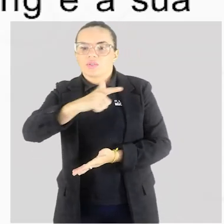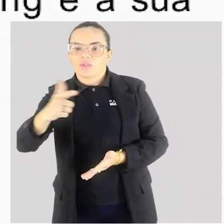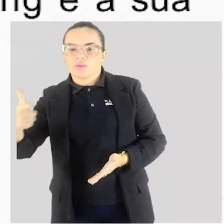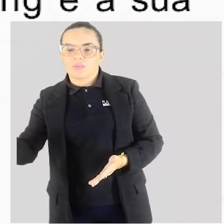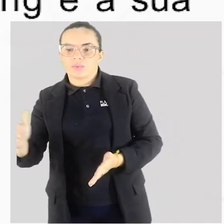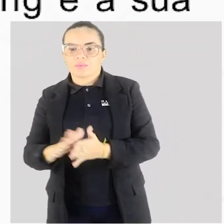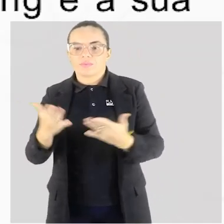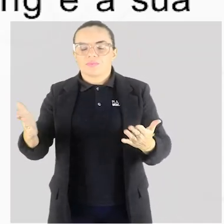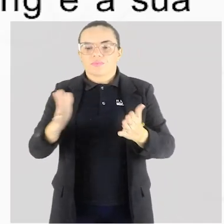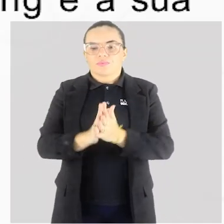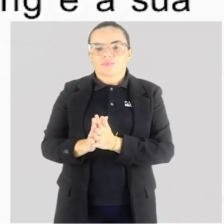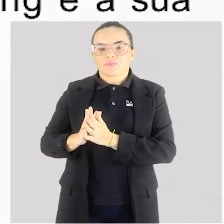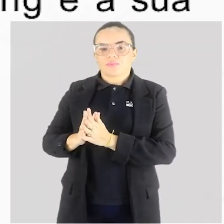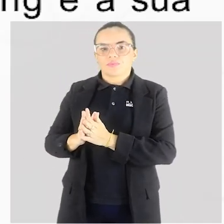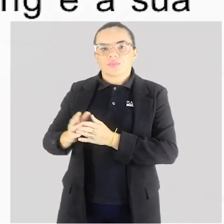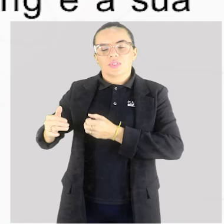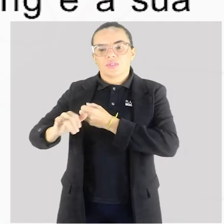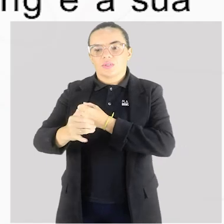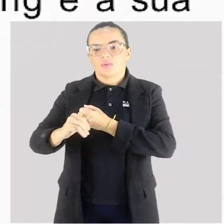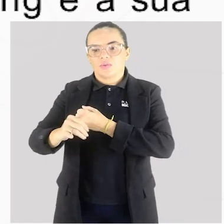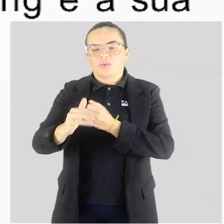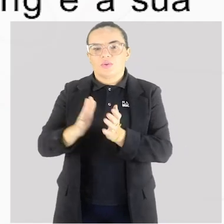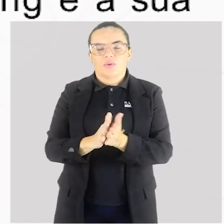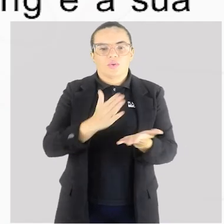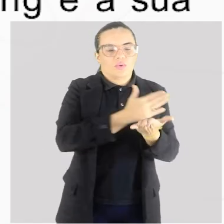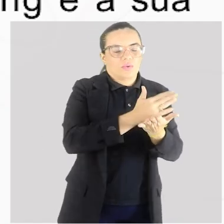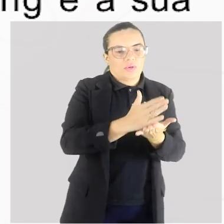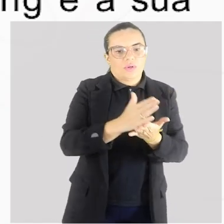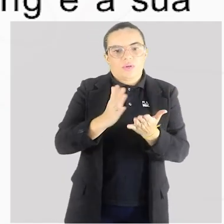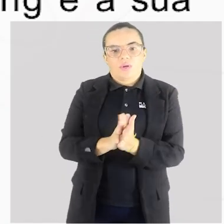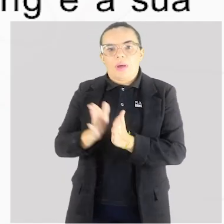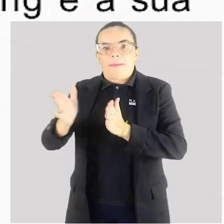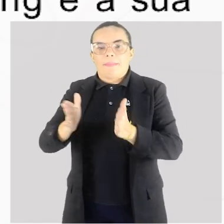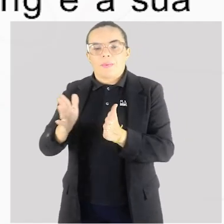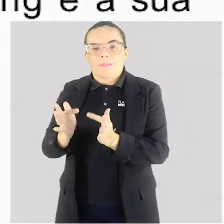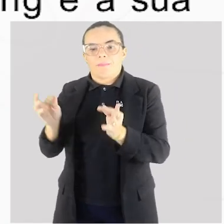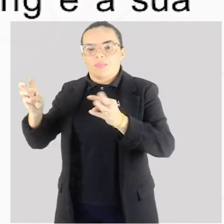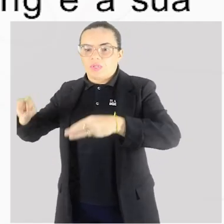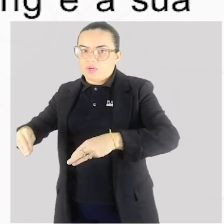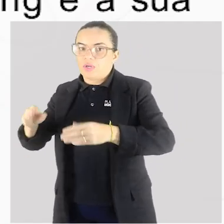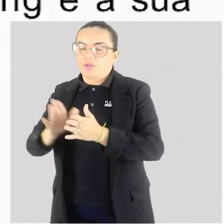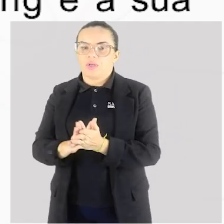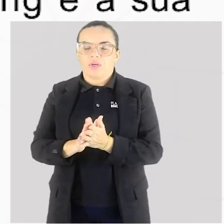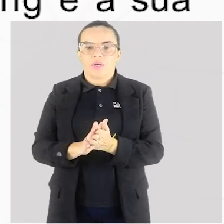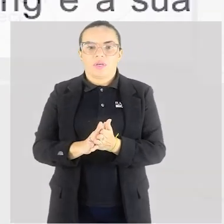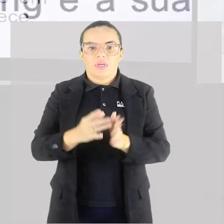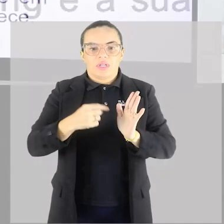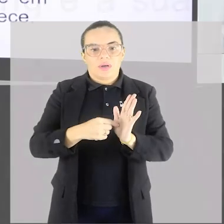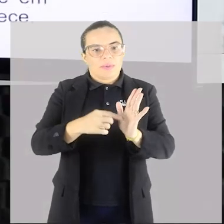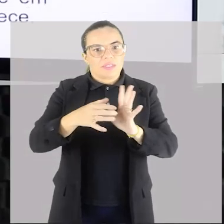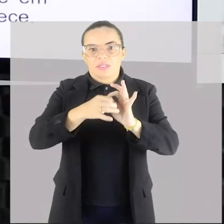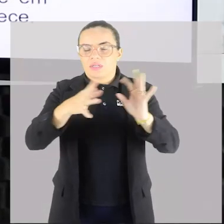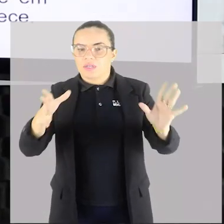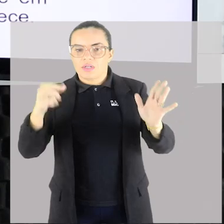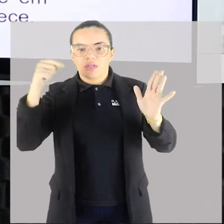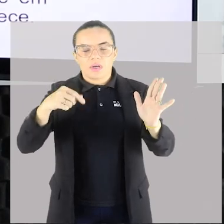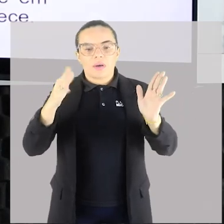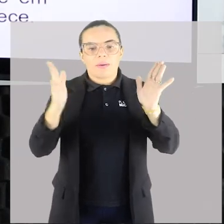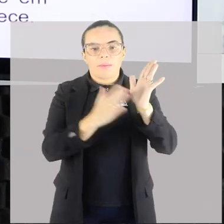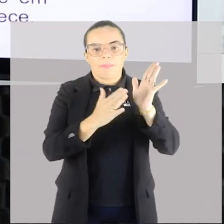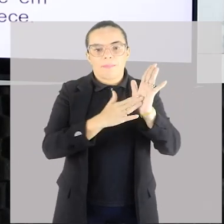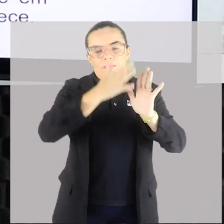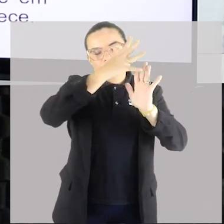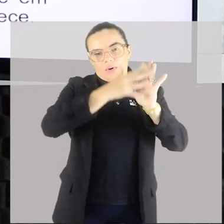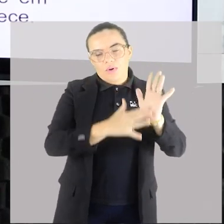não tem um início, meio e fim. Ele joga uma proposta de roteiro e o público vai interagindo. Nem a reprodução